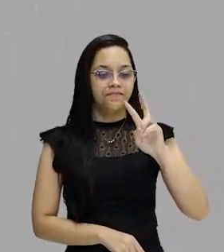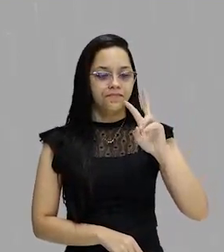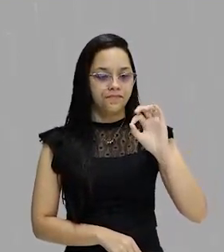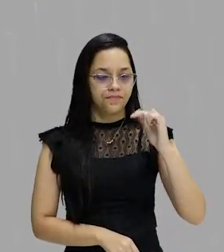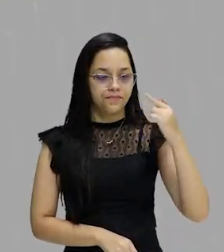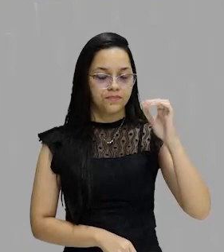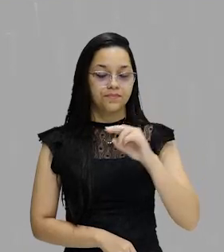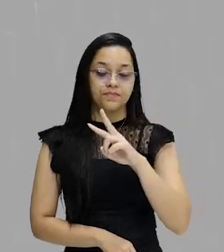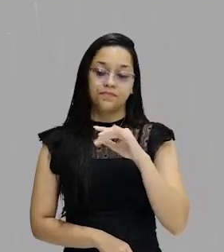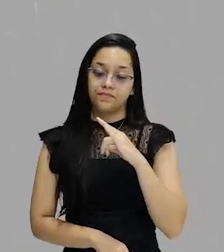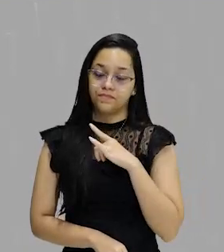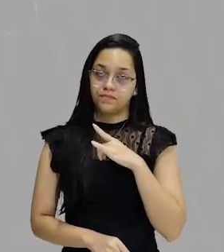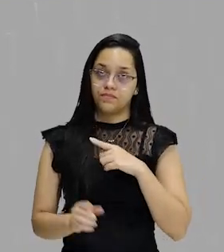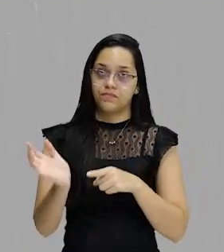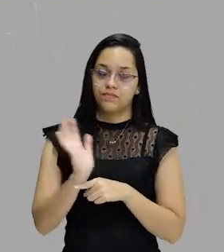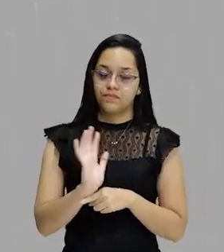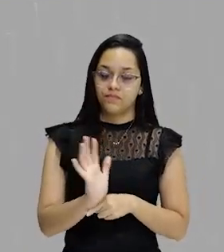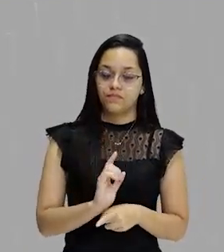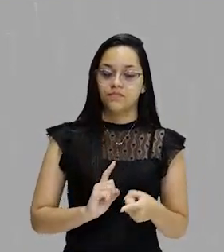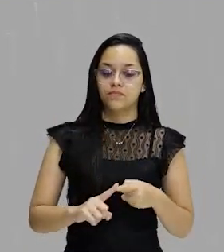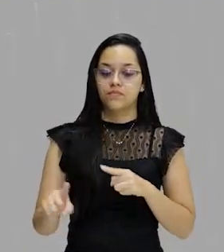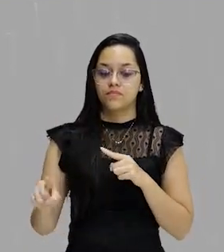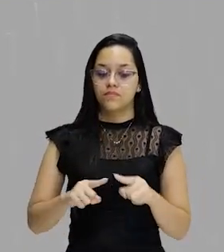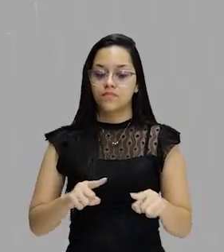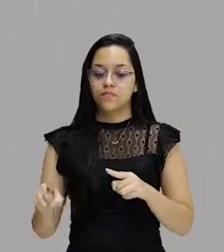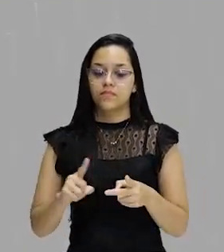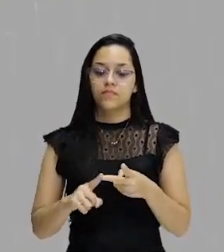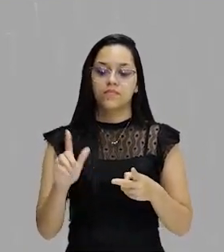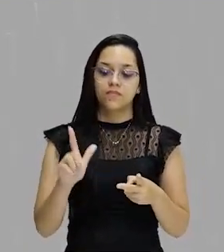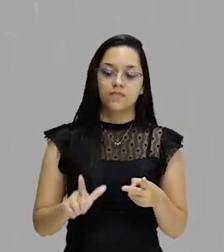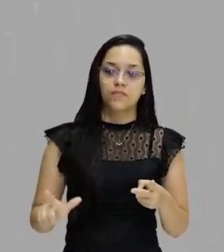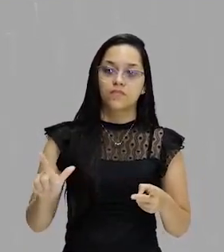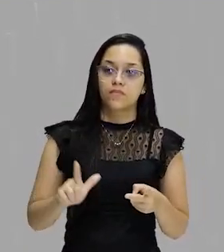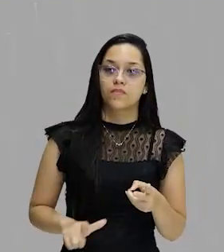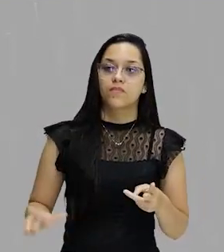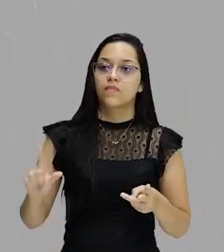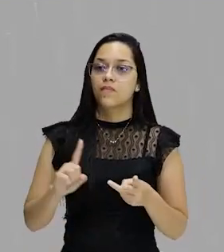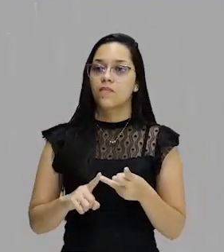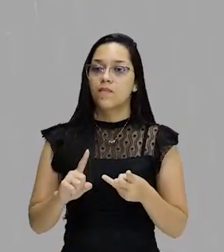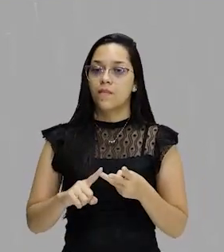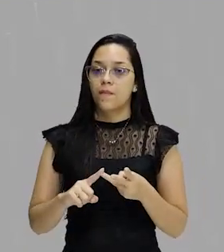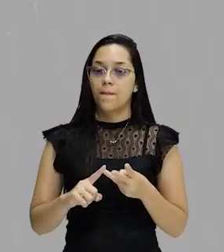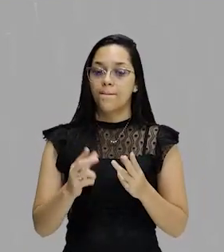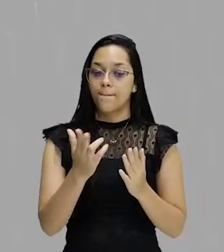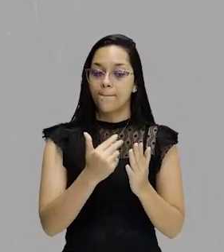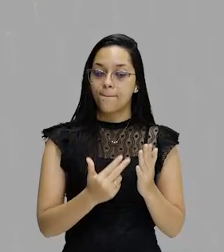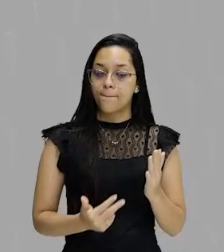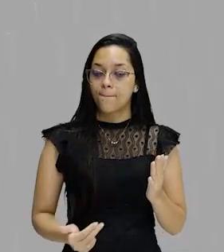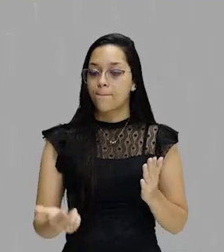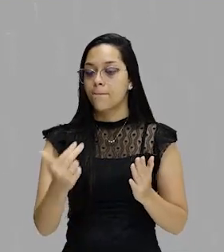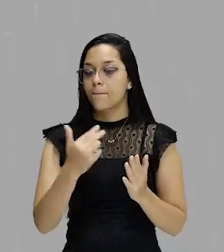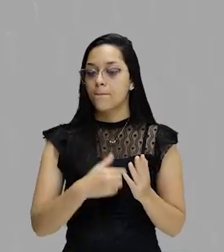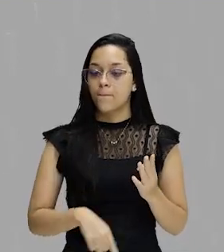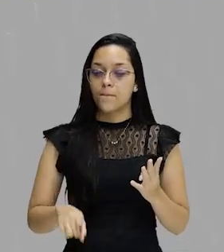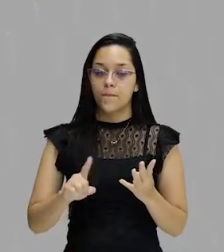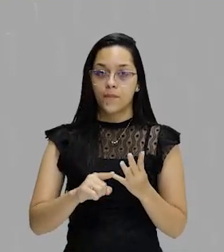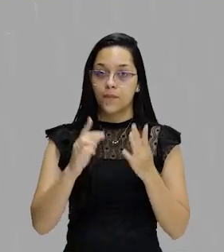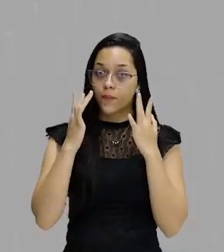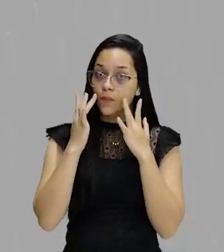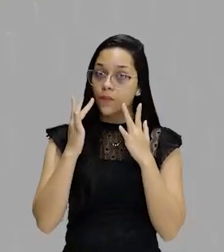nós vamos observar no cinema, na música, na literatura, nas artes plásticas, no